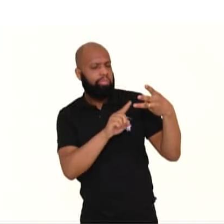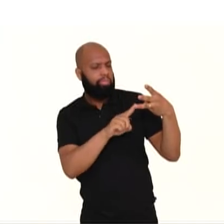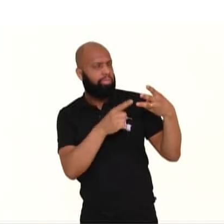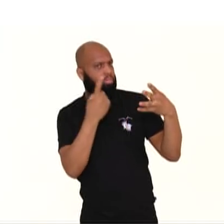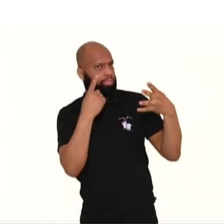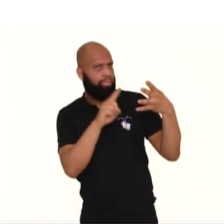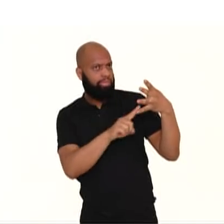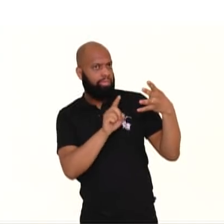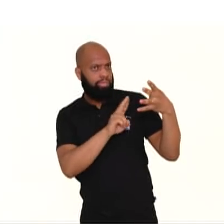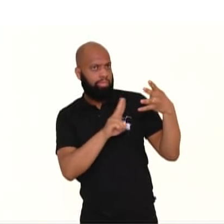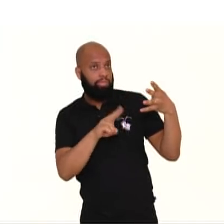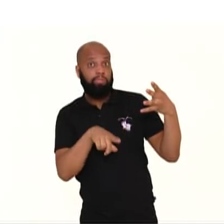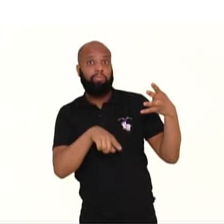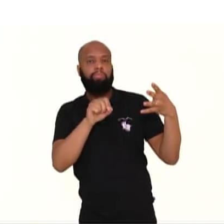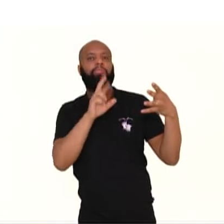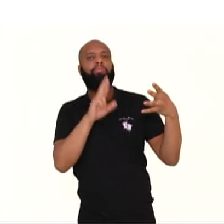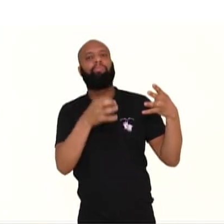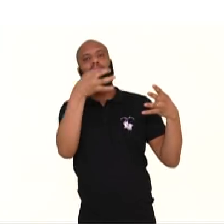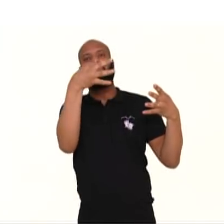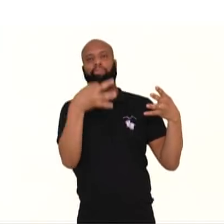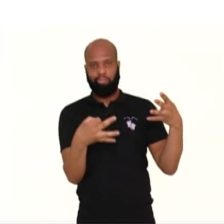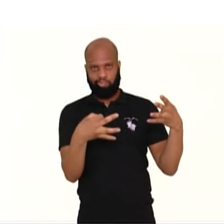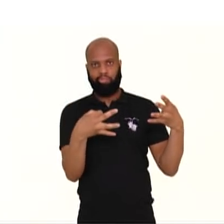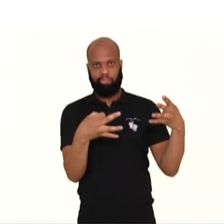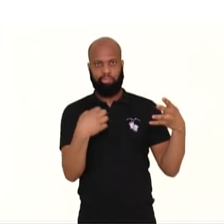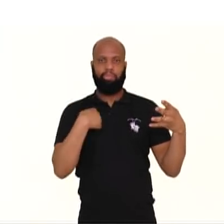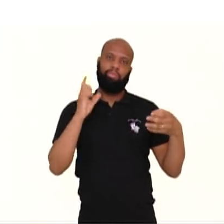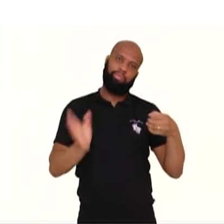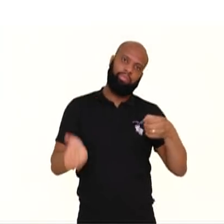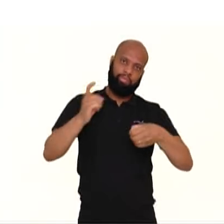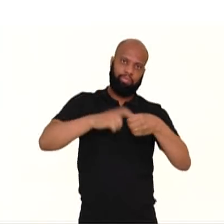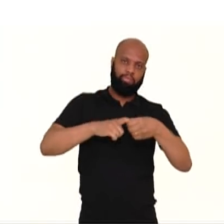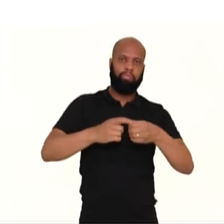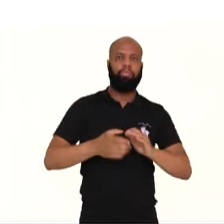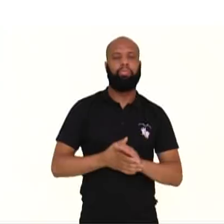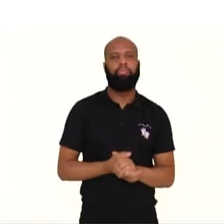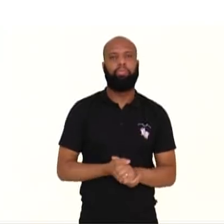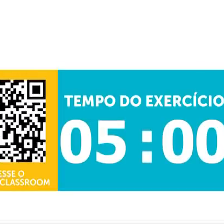Olimpo. Ou D, no Monte Fuji. Já voltamos com a correção.